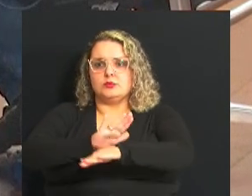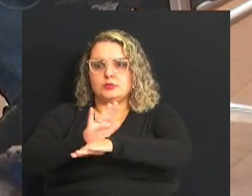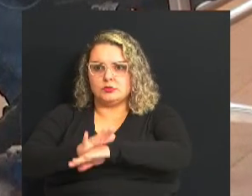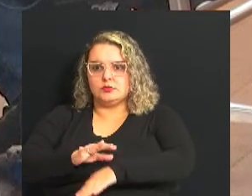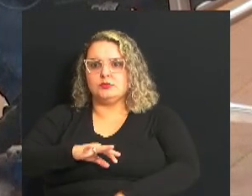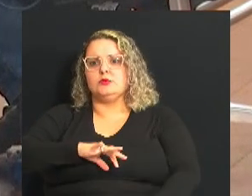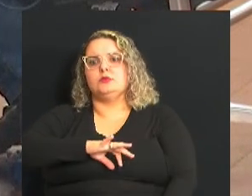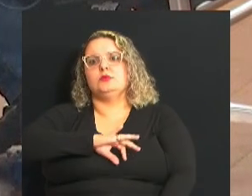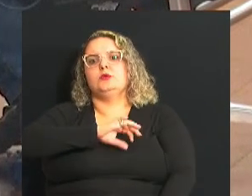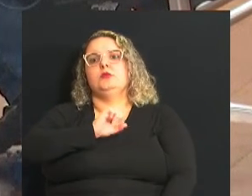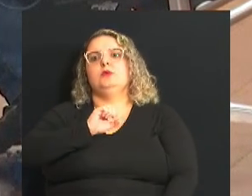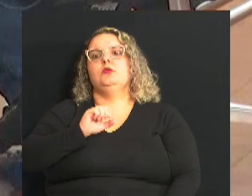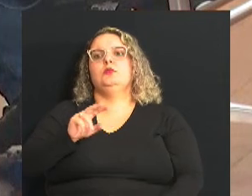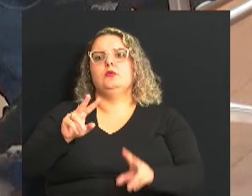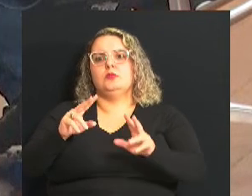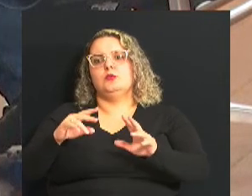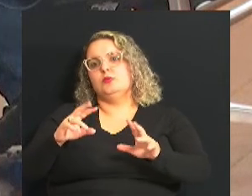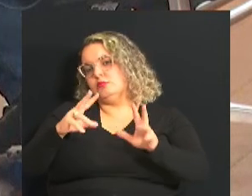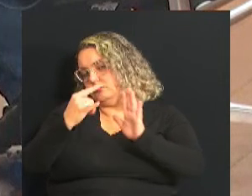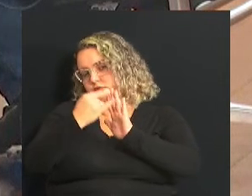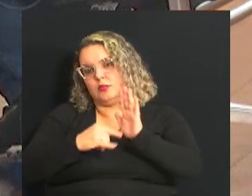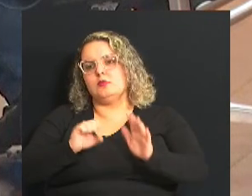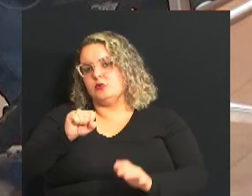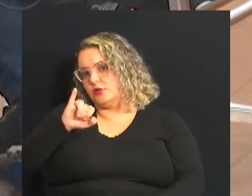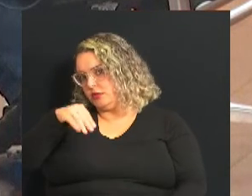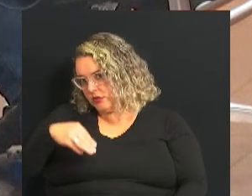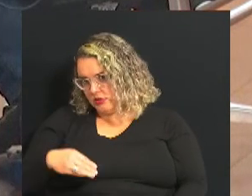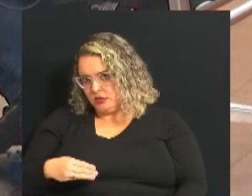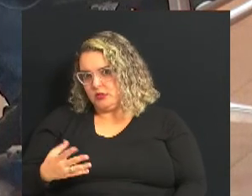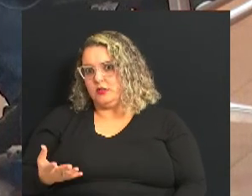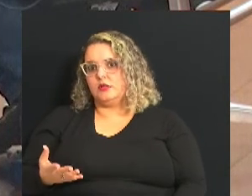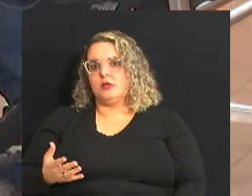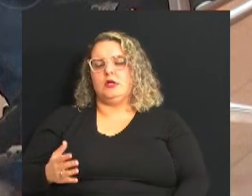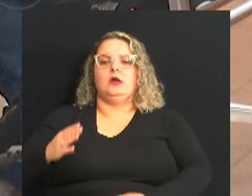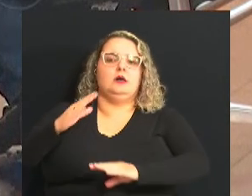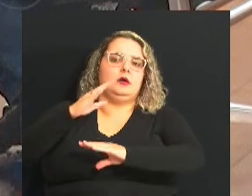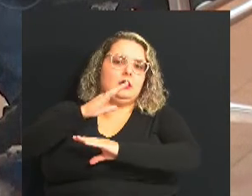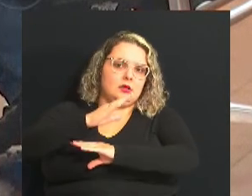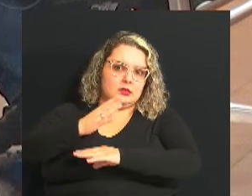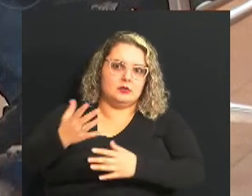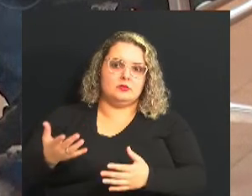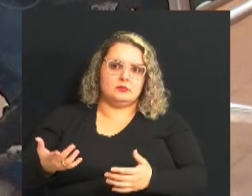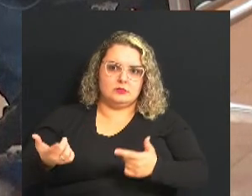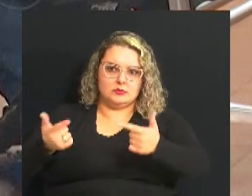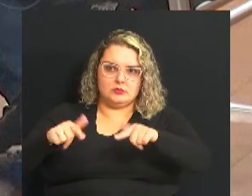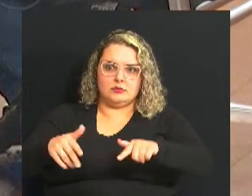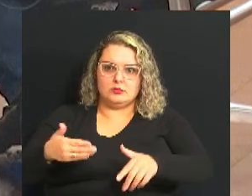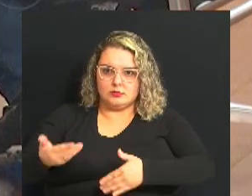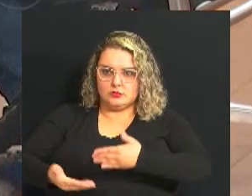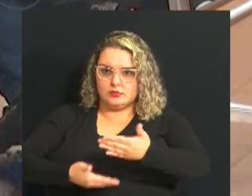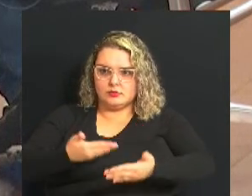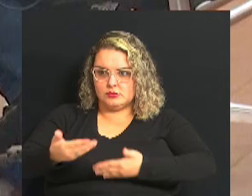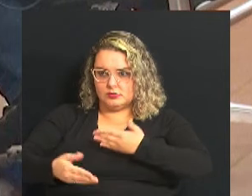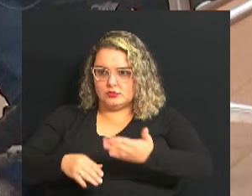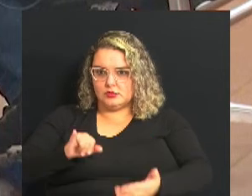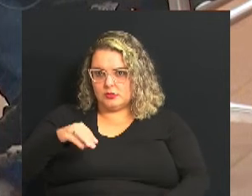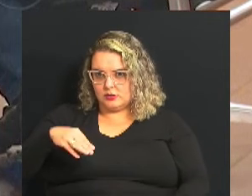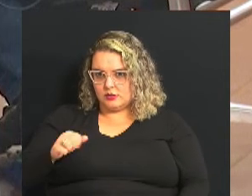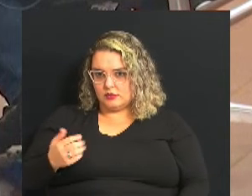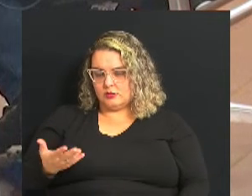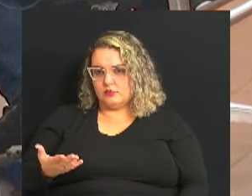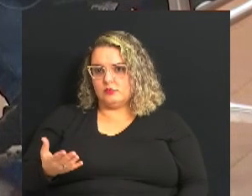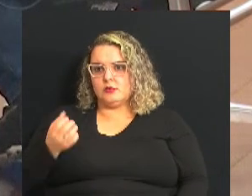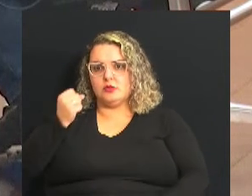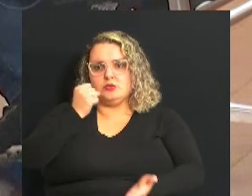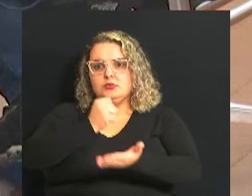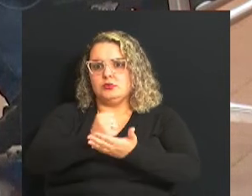SIM, né, na Câmara Municipal, e fica alocado nos servidores da IMA. Mas contrato